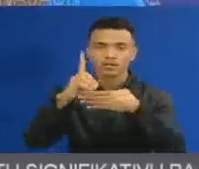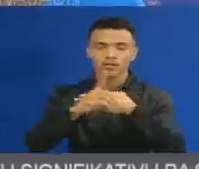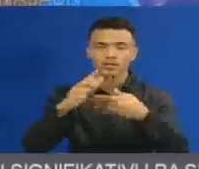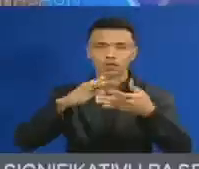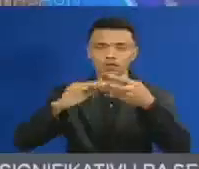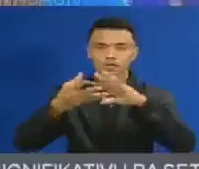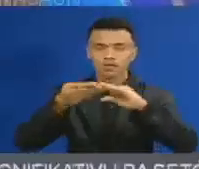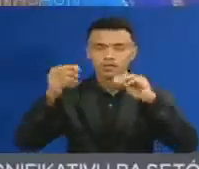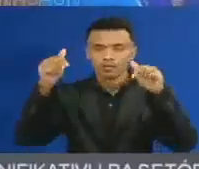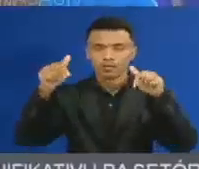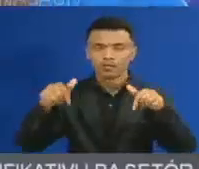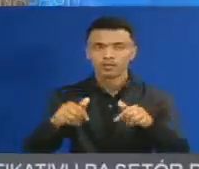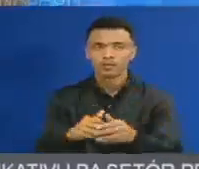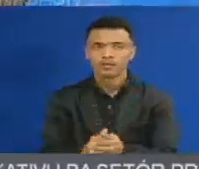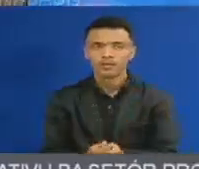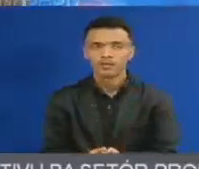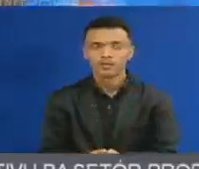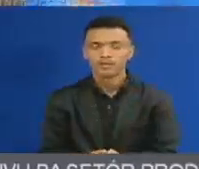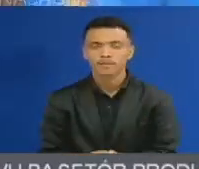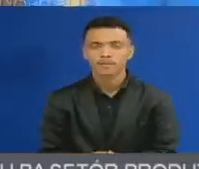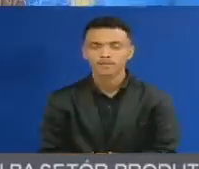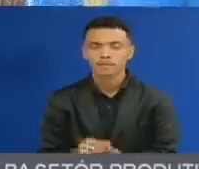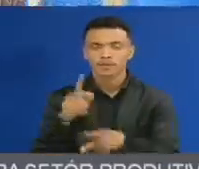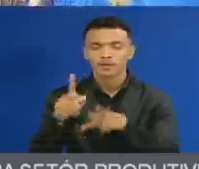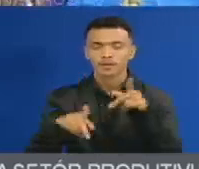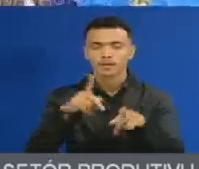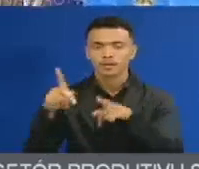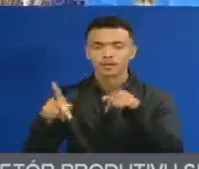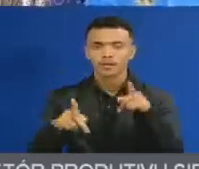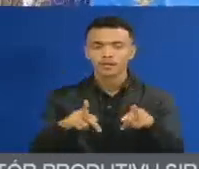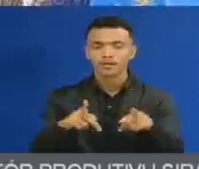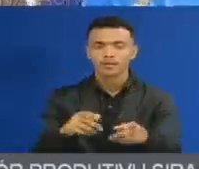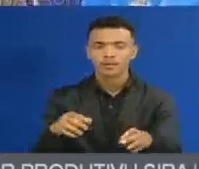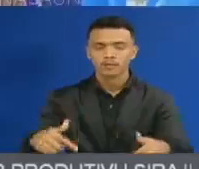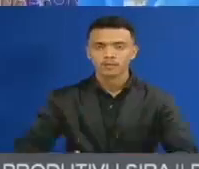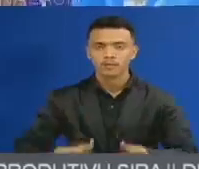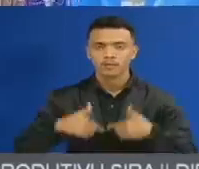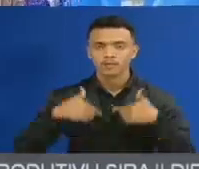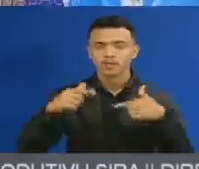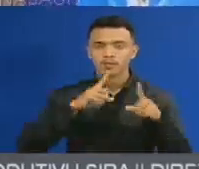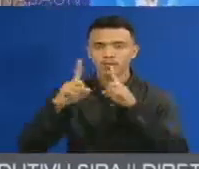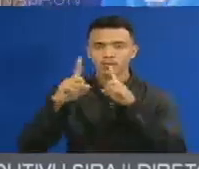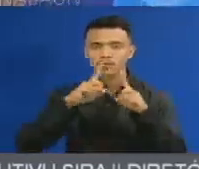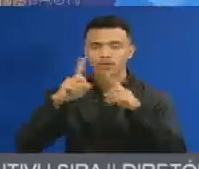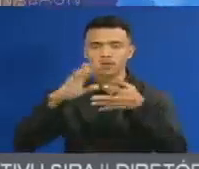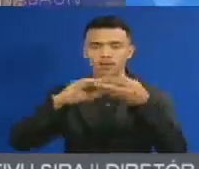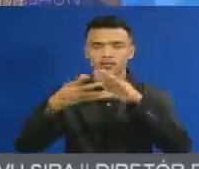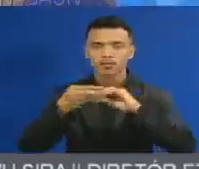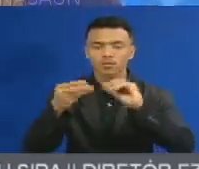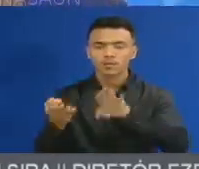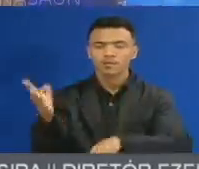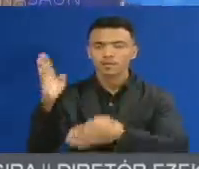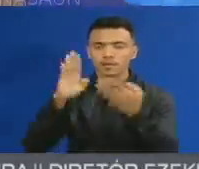ke antiga ne. Mazum minus ema serve muri selene conta historia mate mana ihira